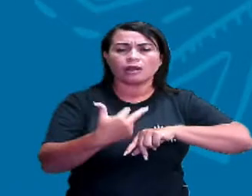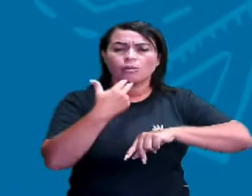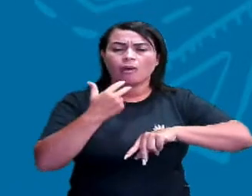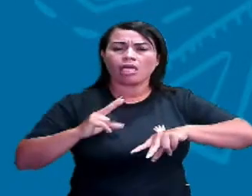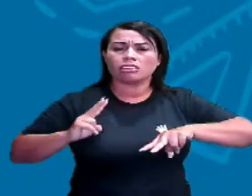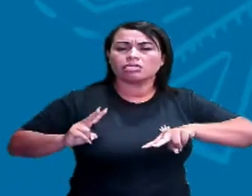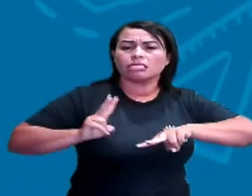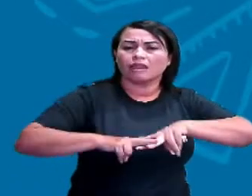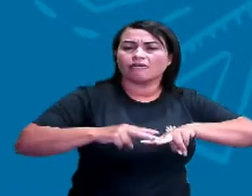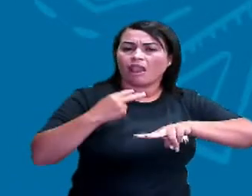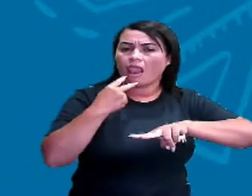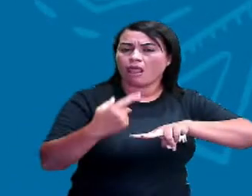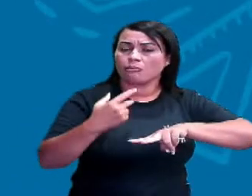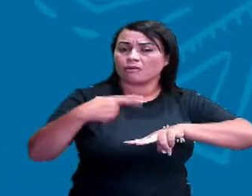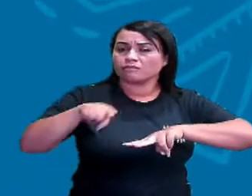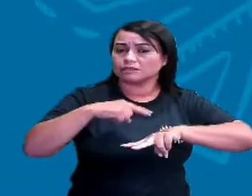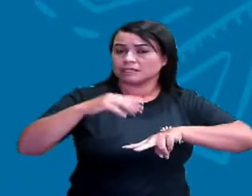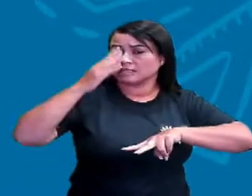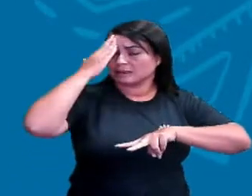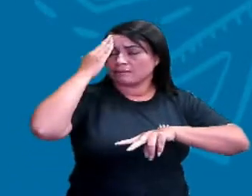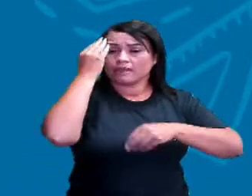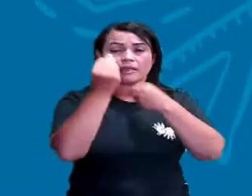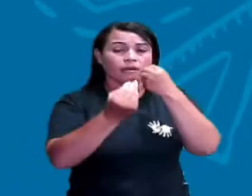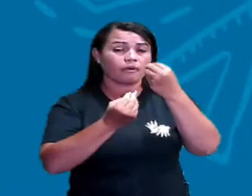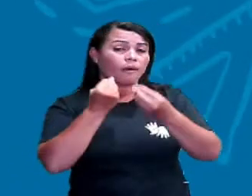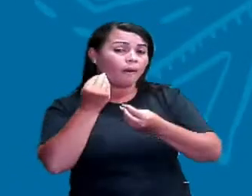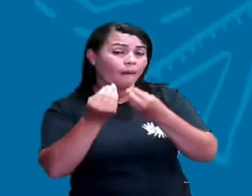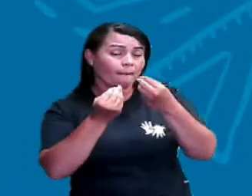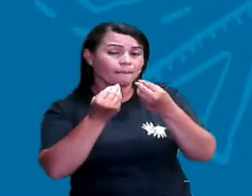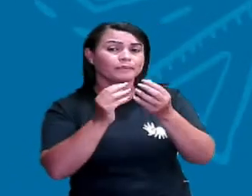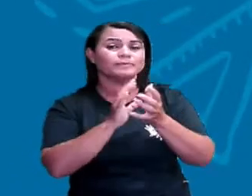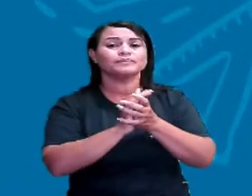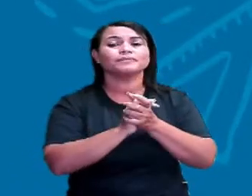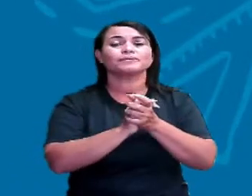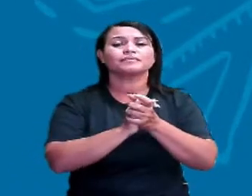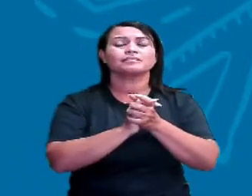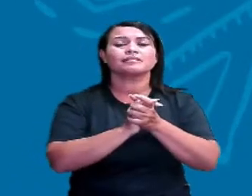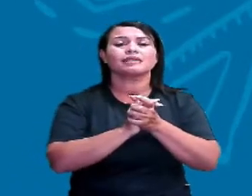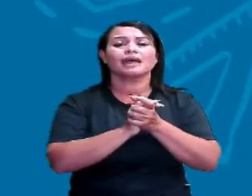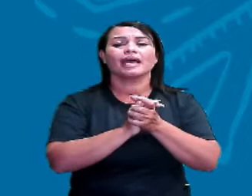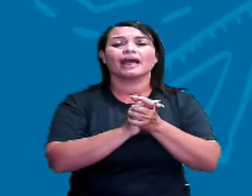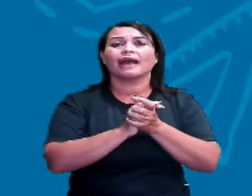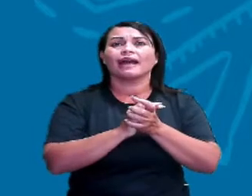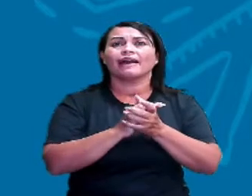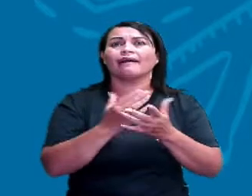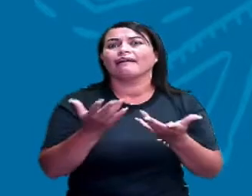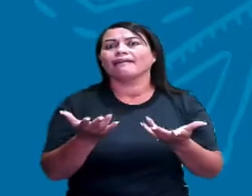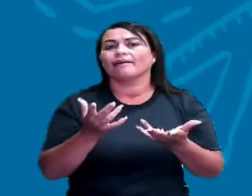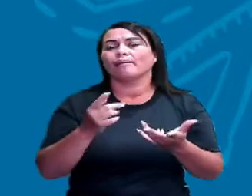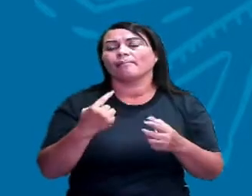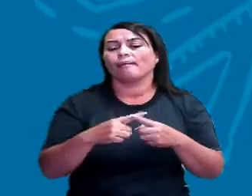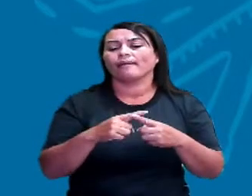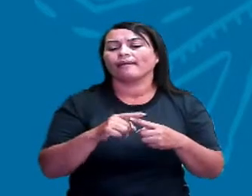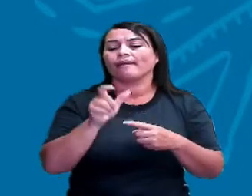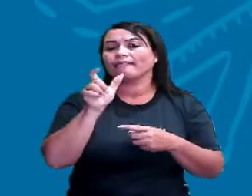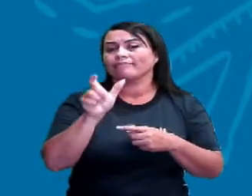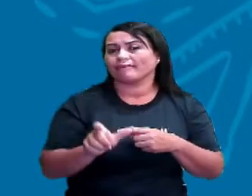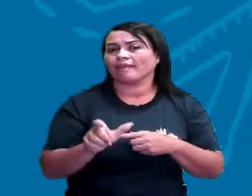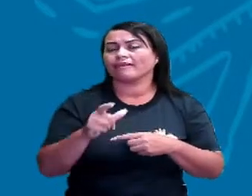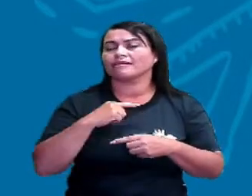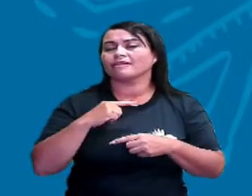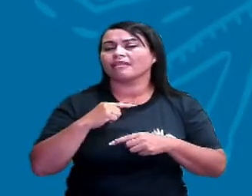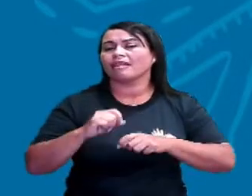um trava-língua para vocês descobrirem qual era. Porque neste trava-língua